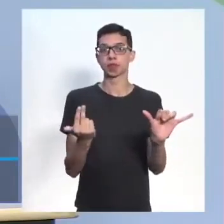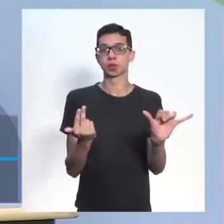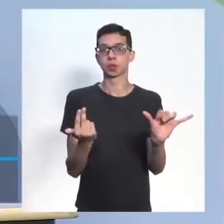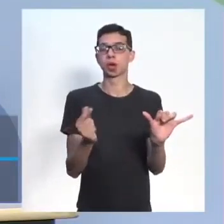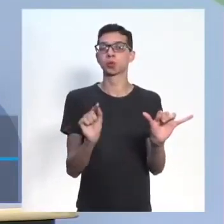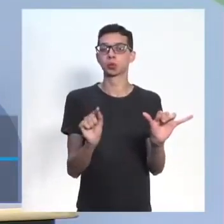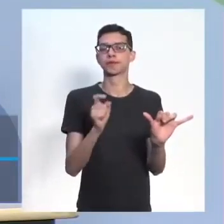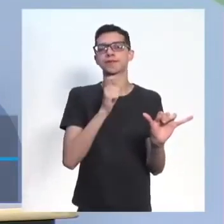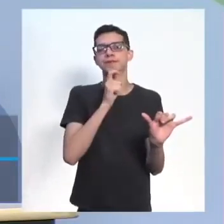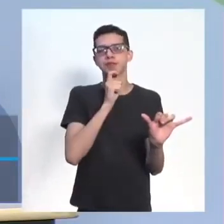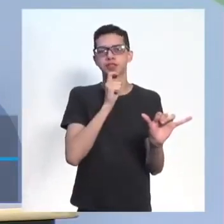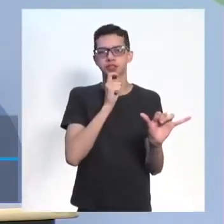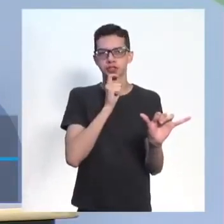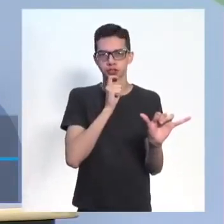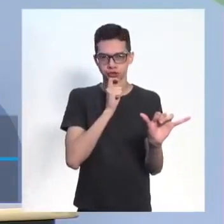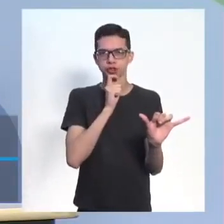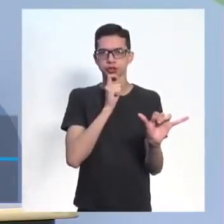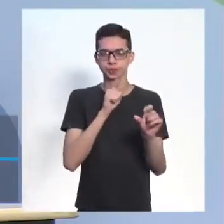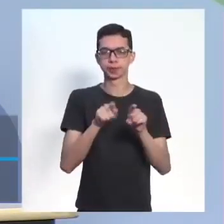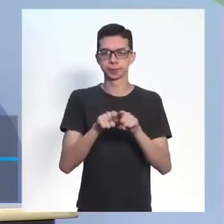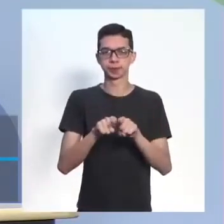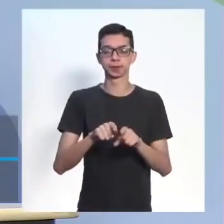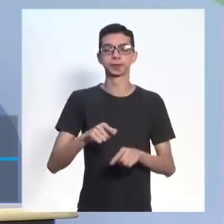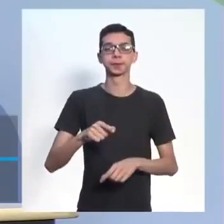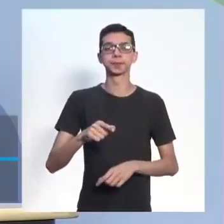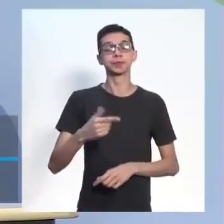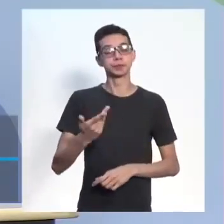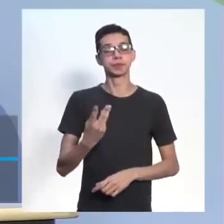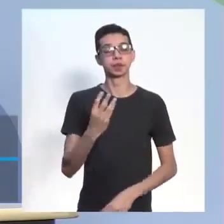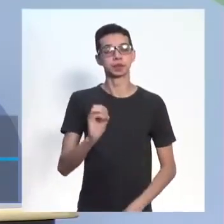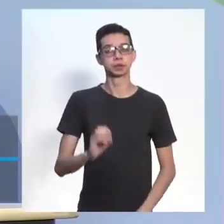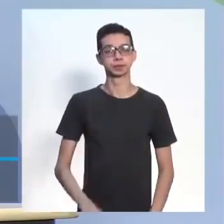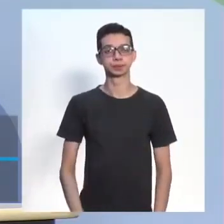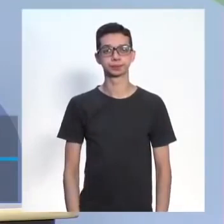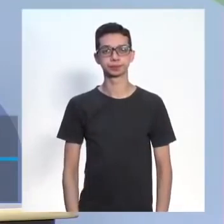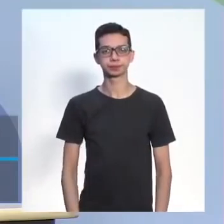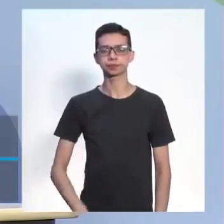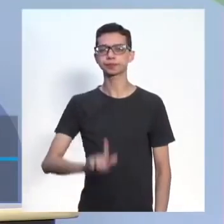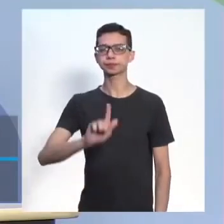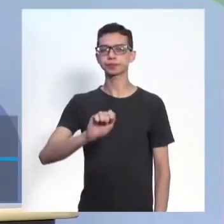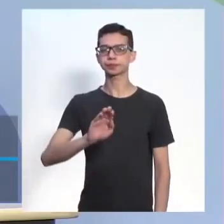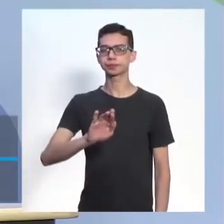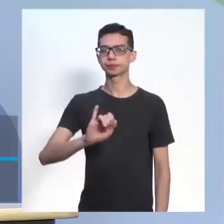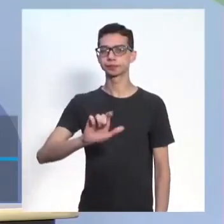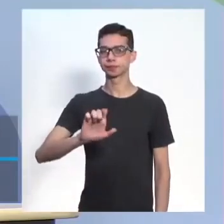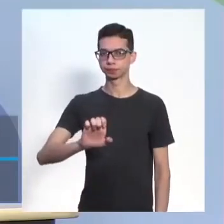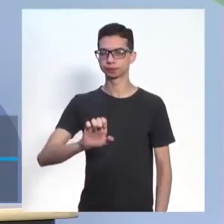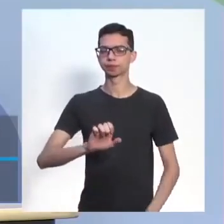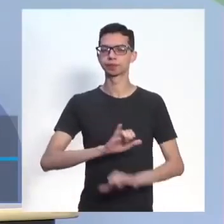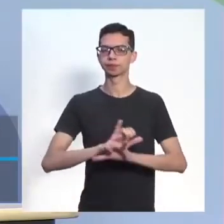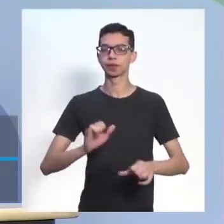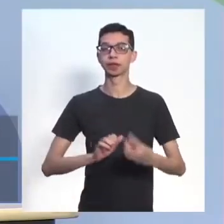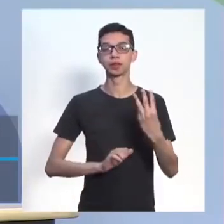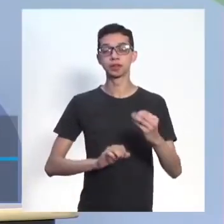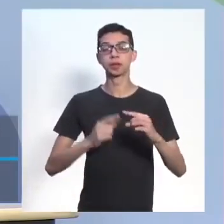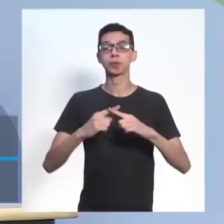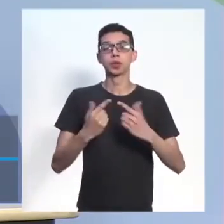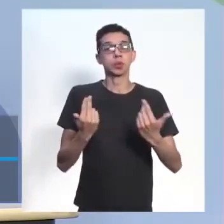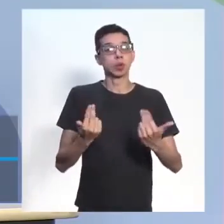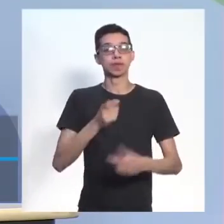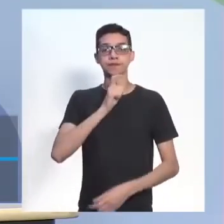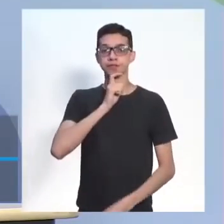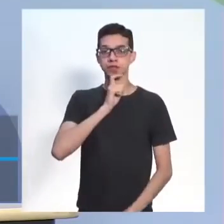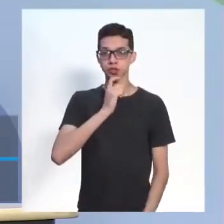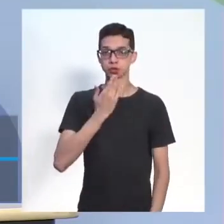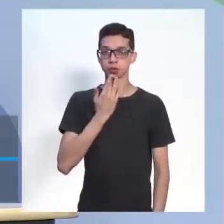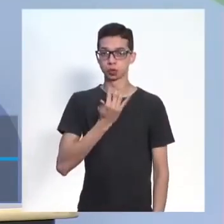do ângulo verde, que é 30 graus. Gabriele, 30, pois é correspondente ao ângulo verde,